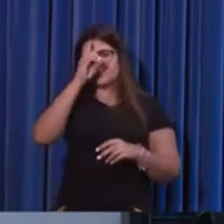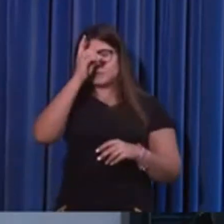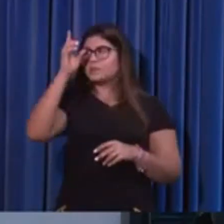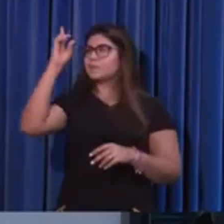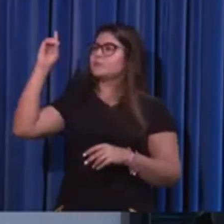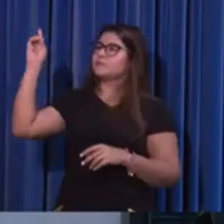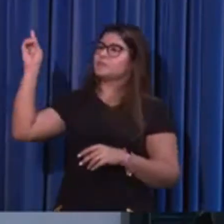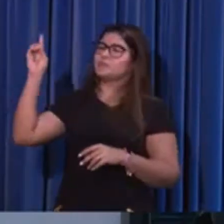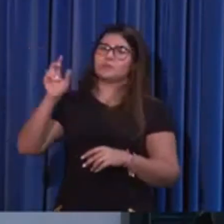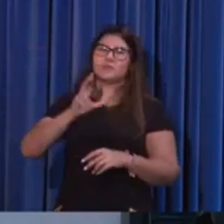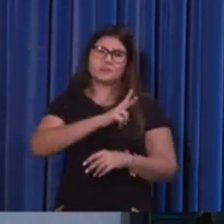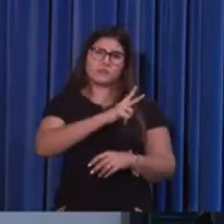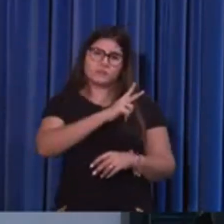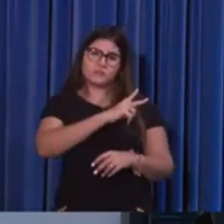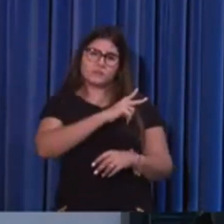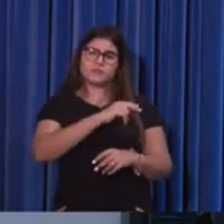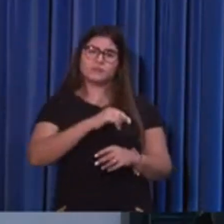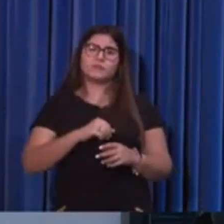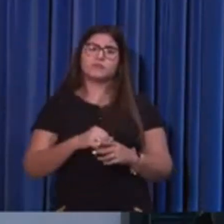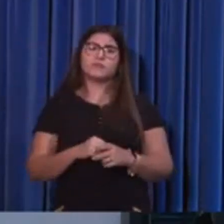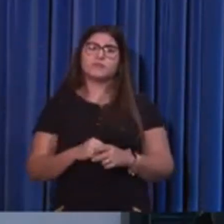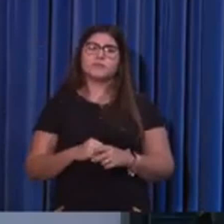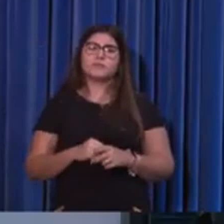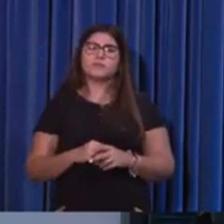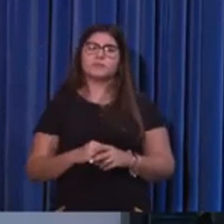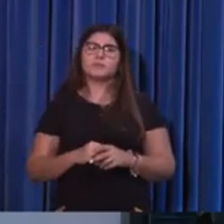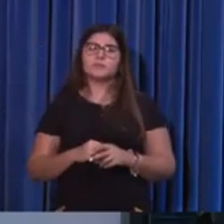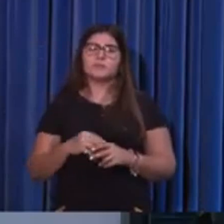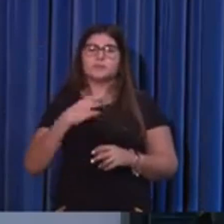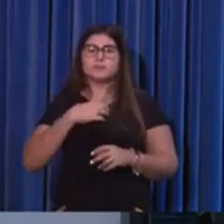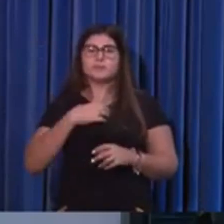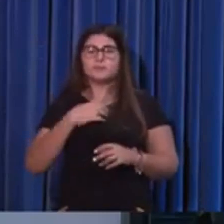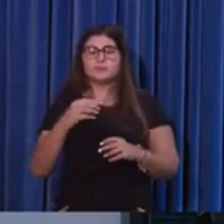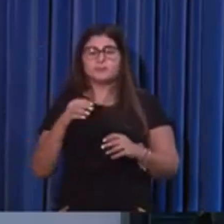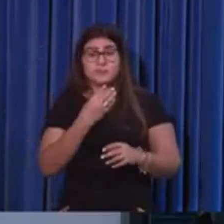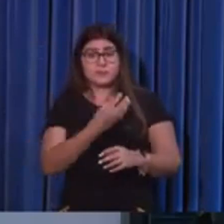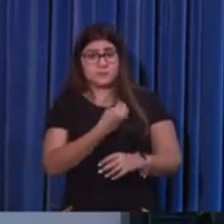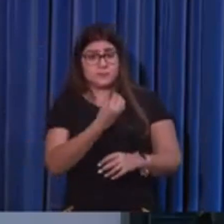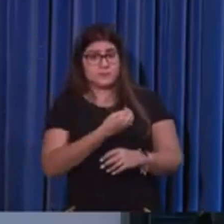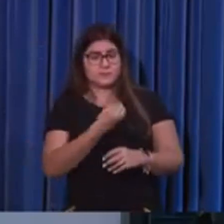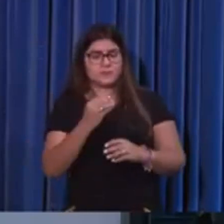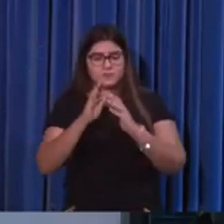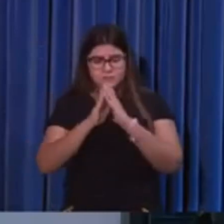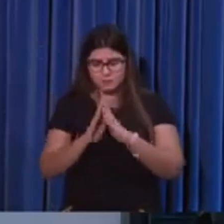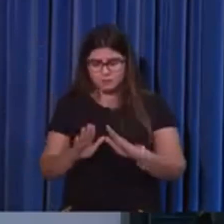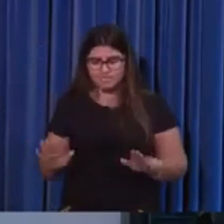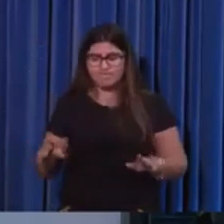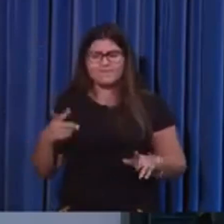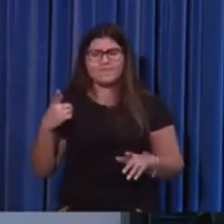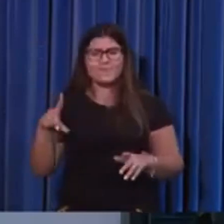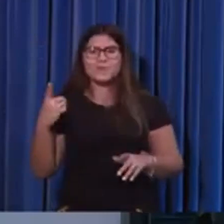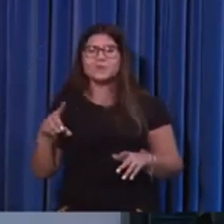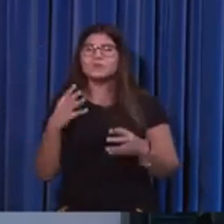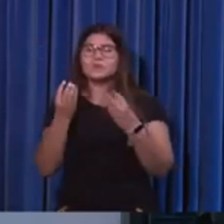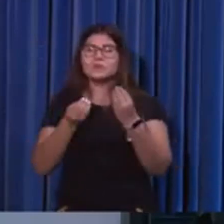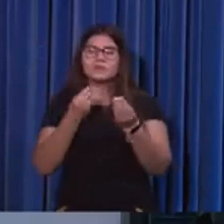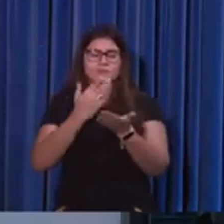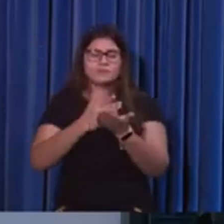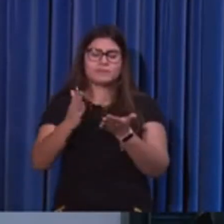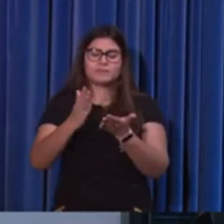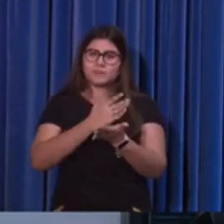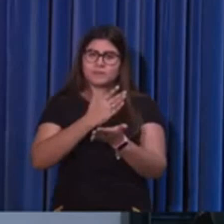de viver e adorar. Não há como fazer separação entre vida cristã e